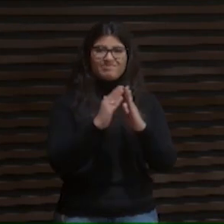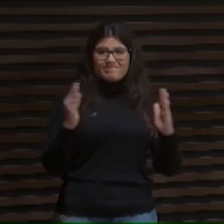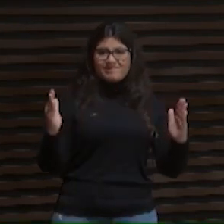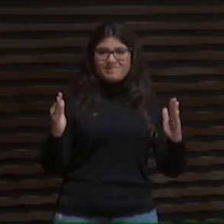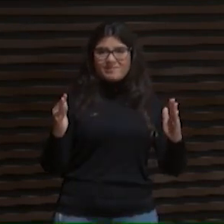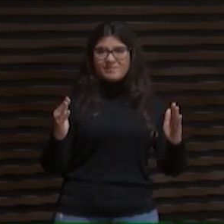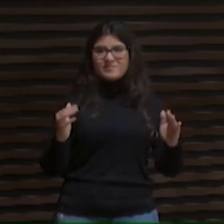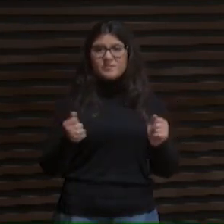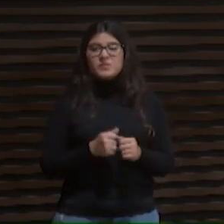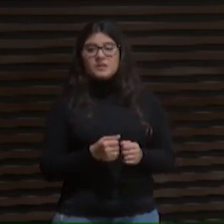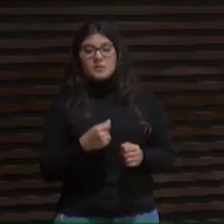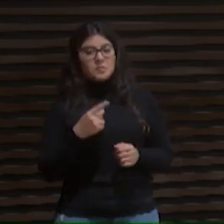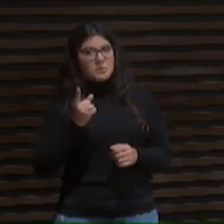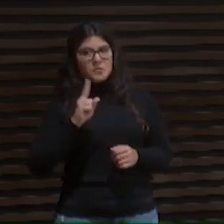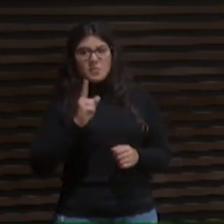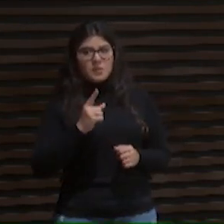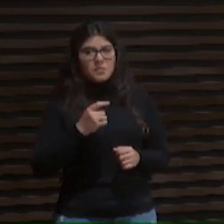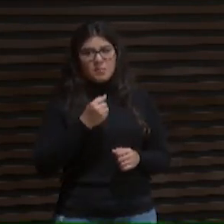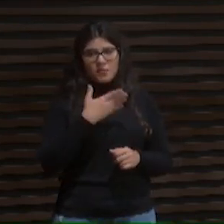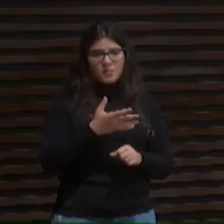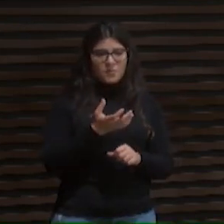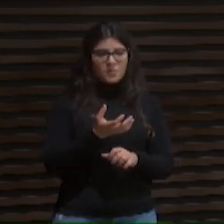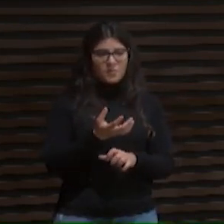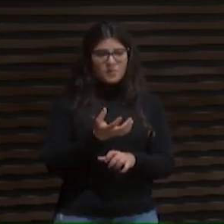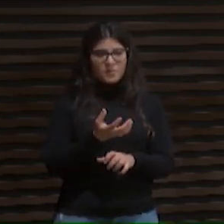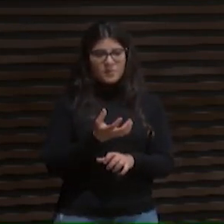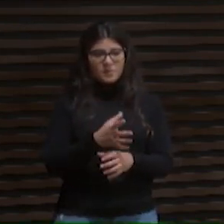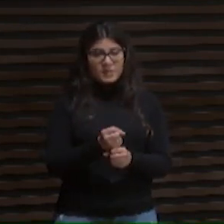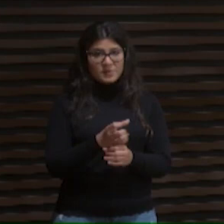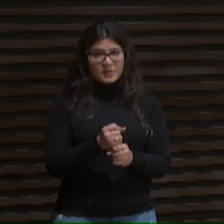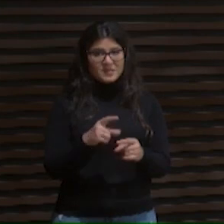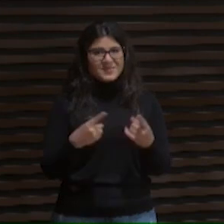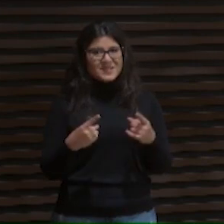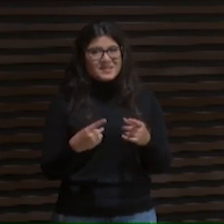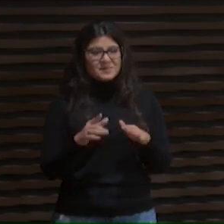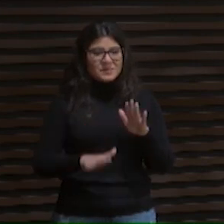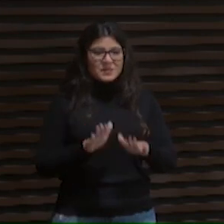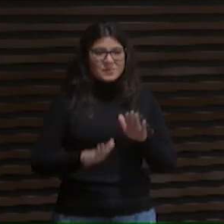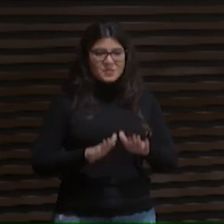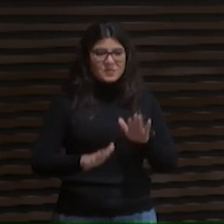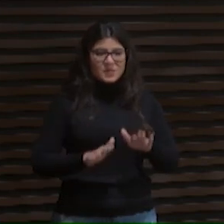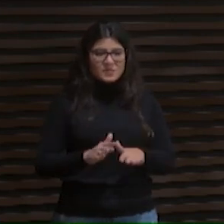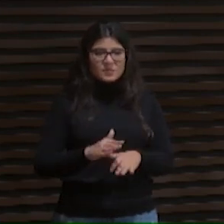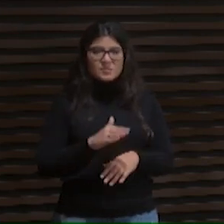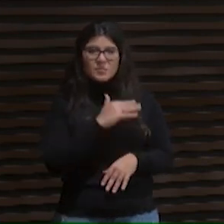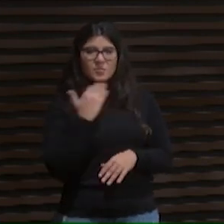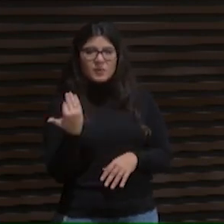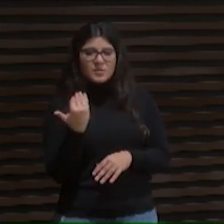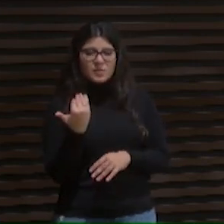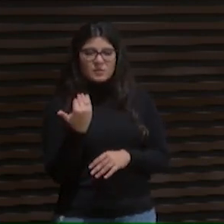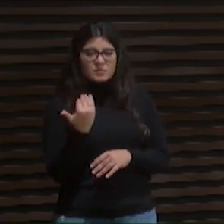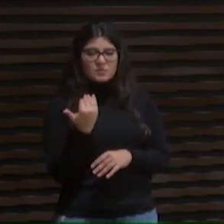não é que eu sou bom em matemática. Meus irmãos, em média, hoje estão morrendo ou